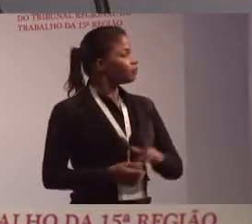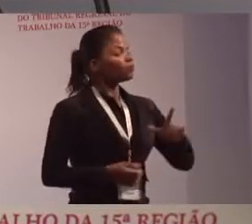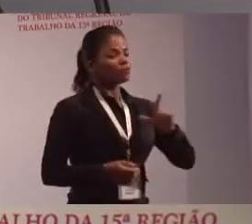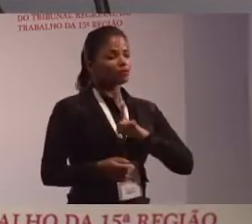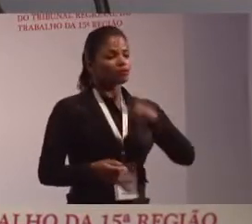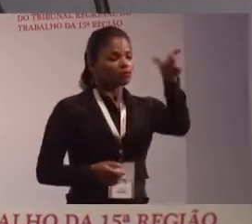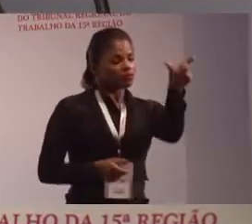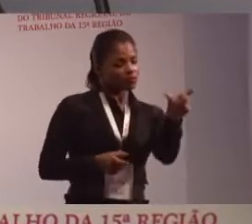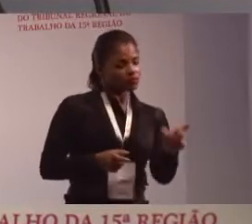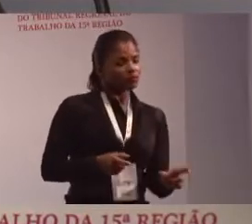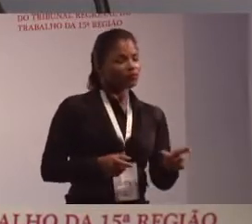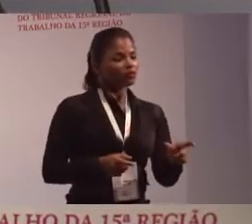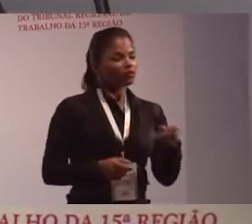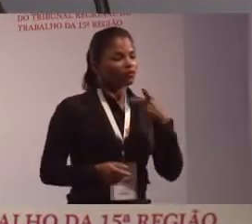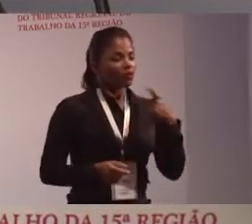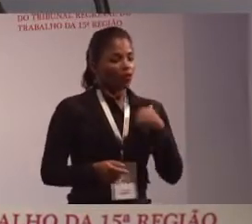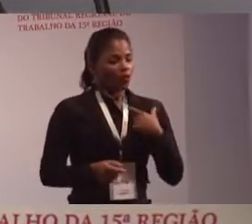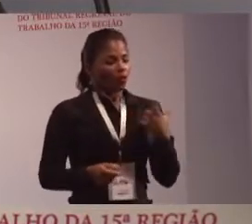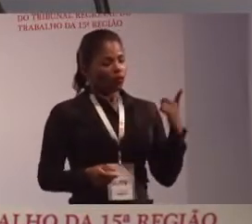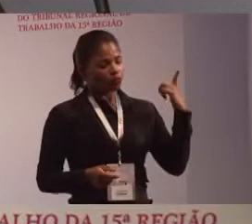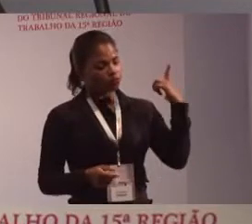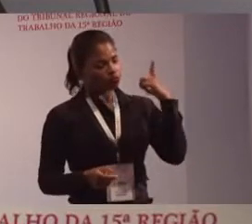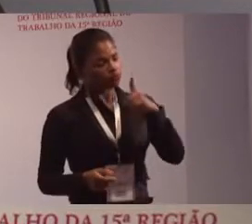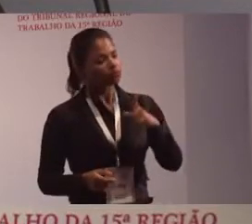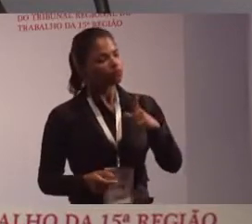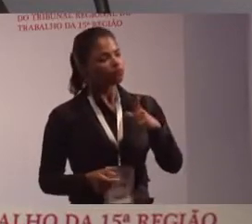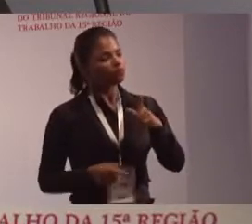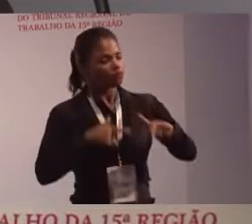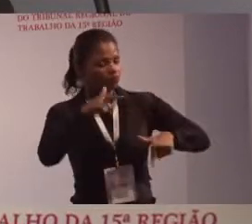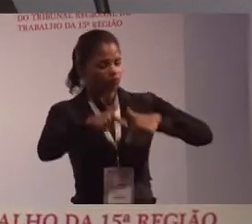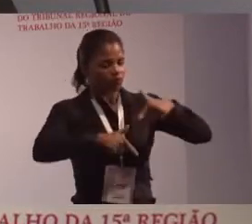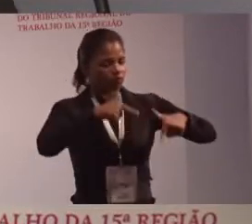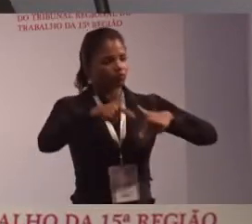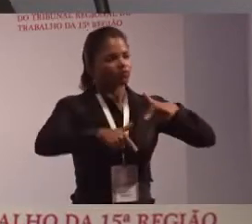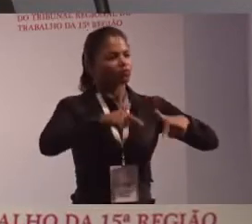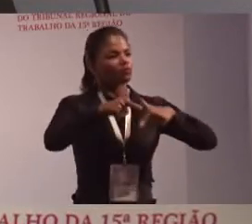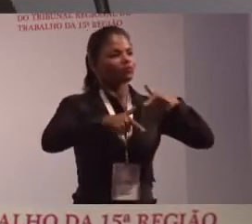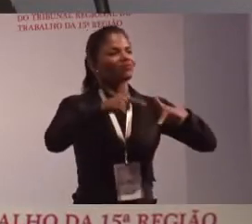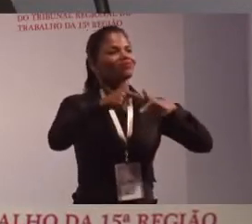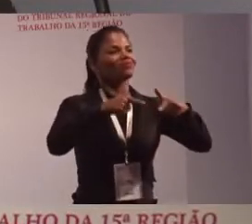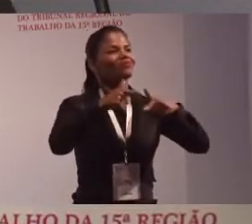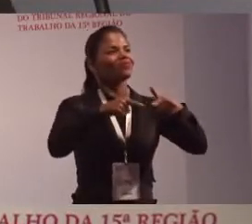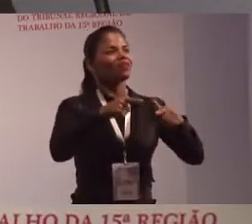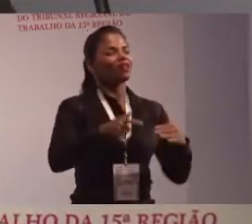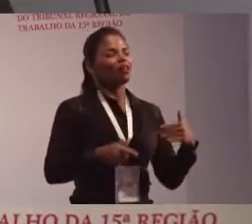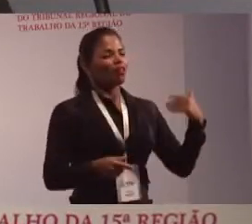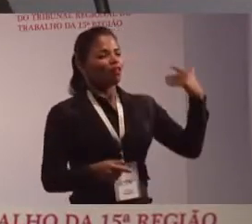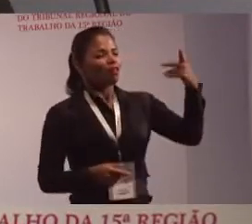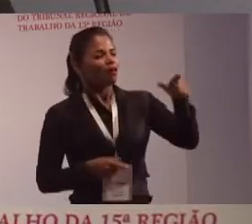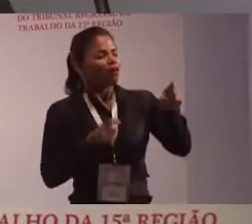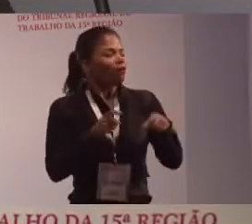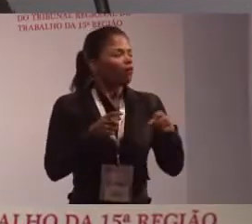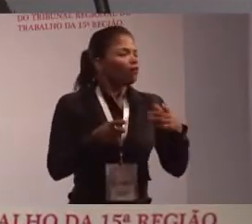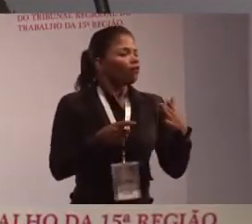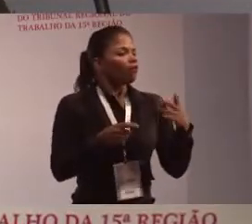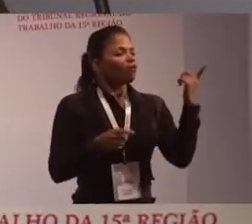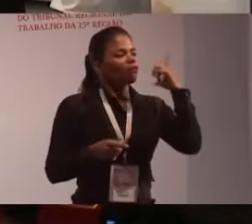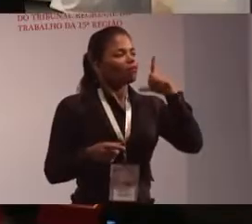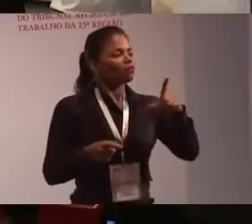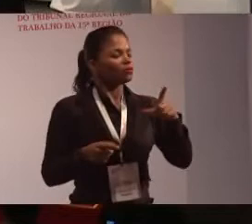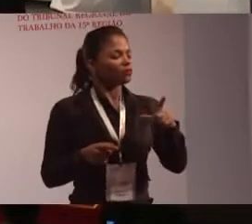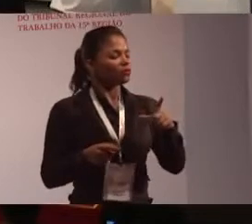Existem pessoas que dizem que, se eu conseguir alcançar o trabalhador que está lá naquela área remota, isoladinho, eu